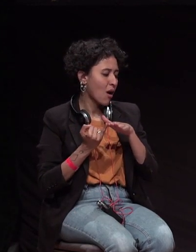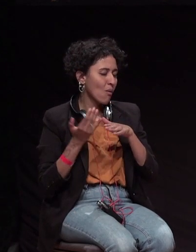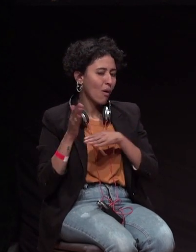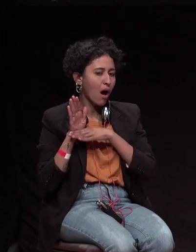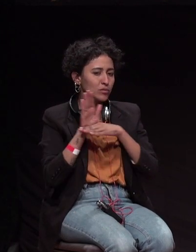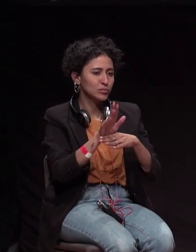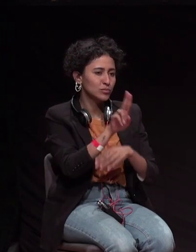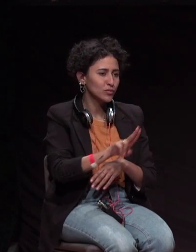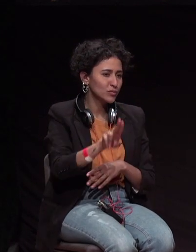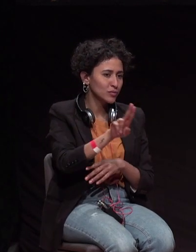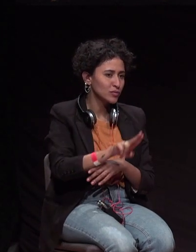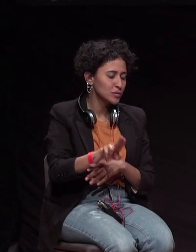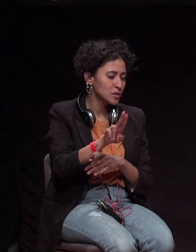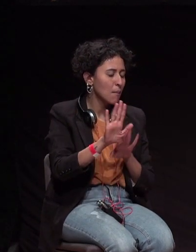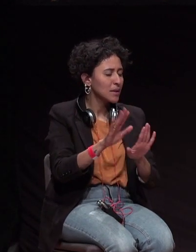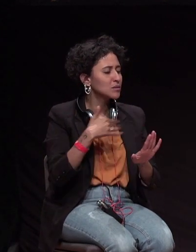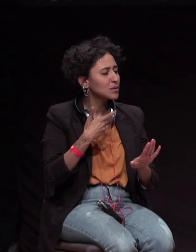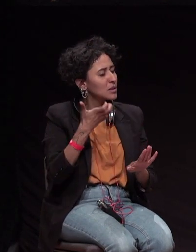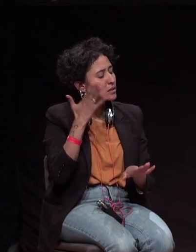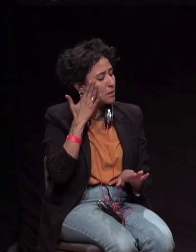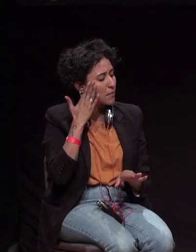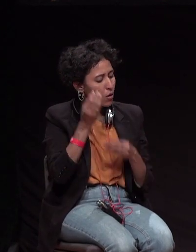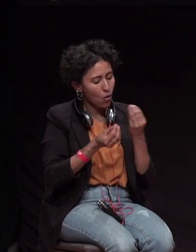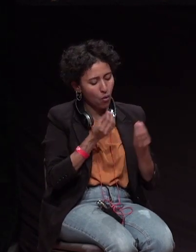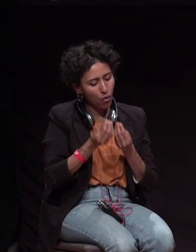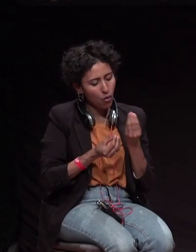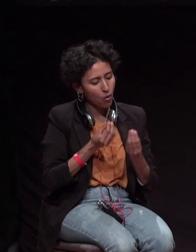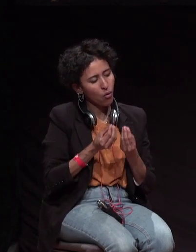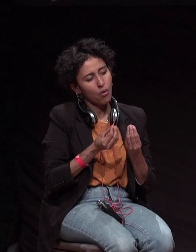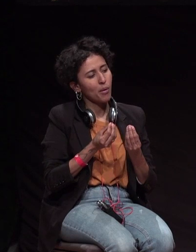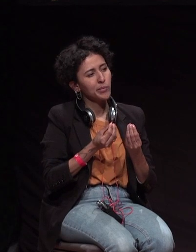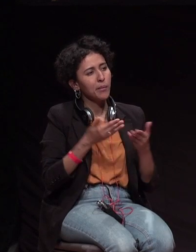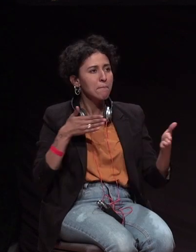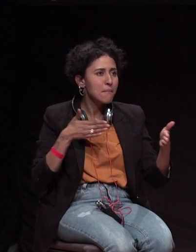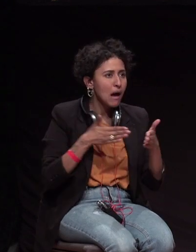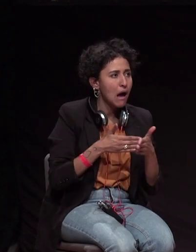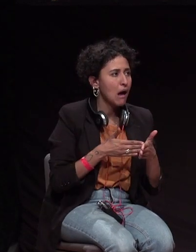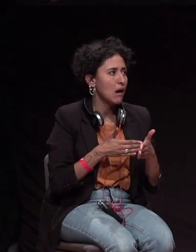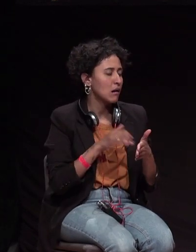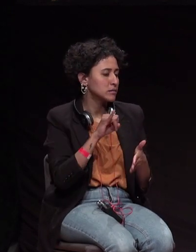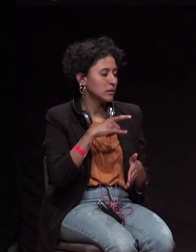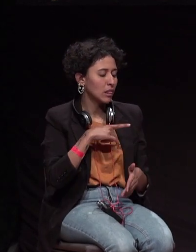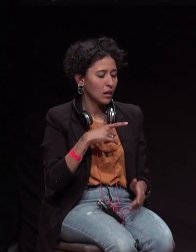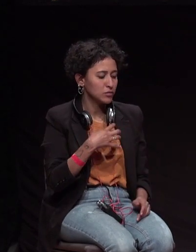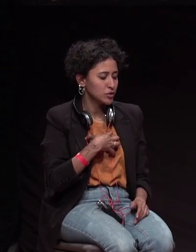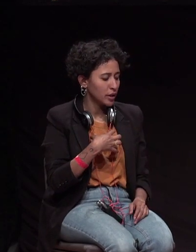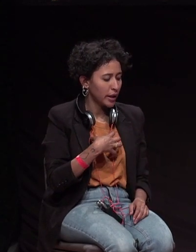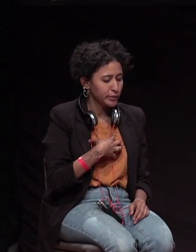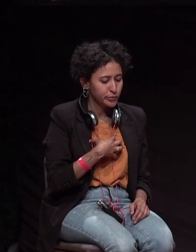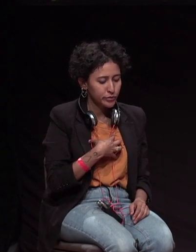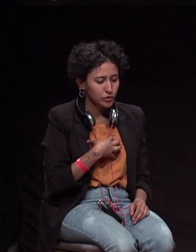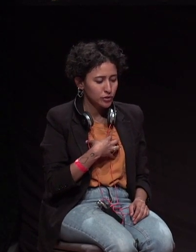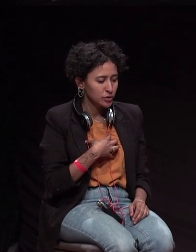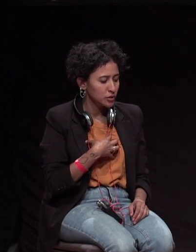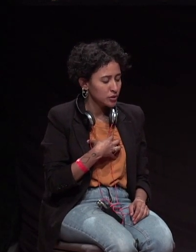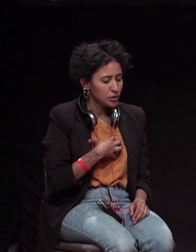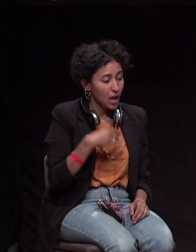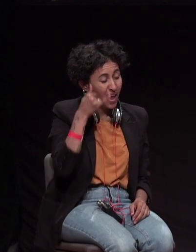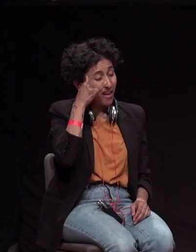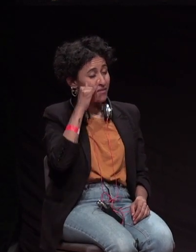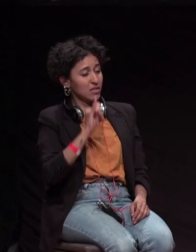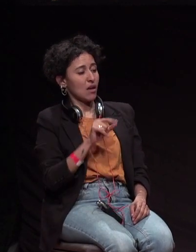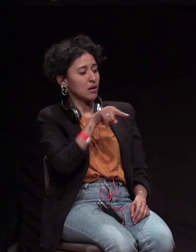eu queria ouvir um pouco sobre como barrar, se existe uma maneira de, enfim, impedir com que essas